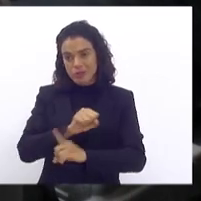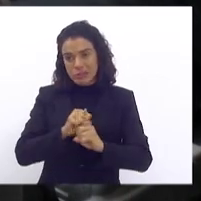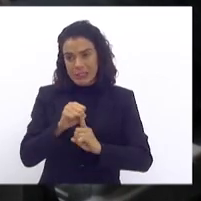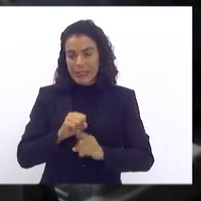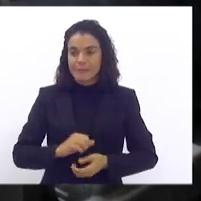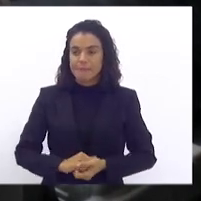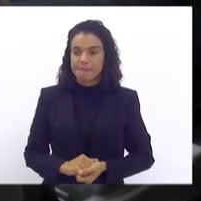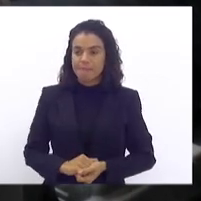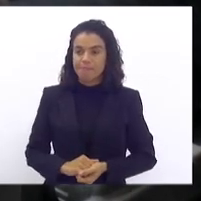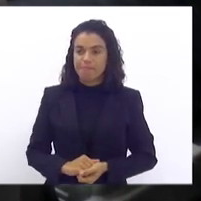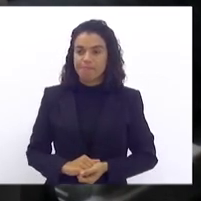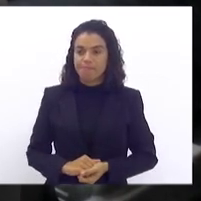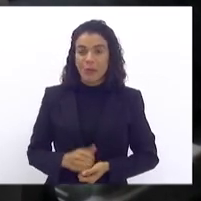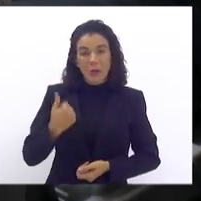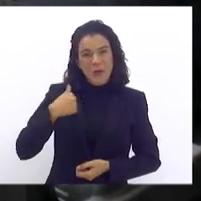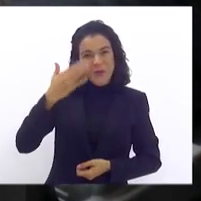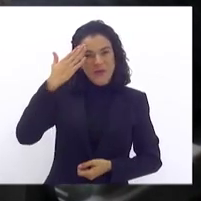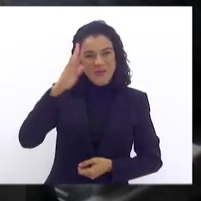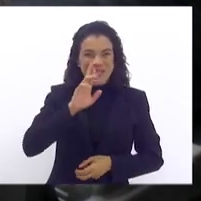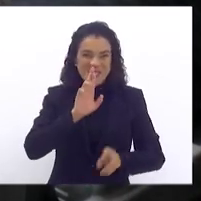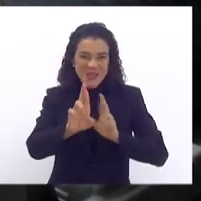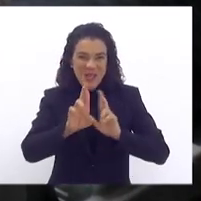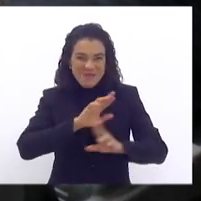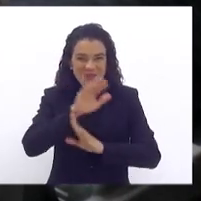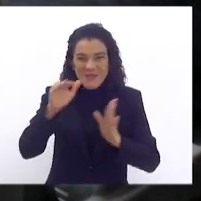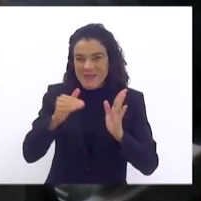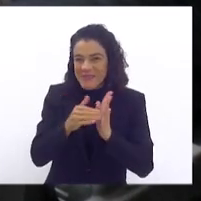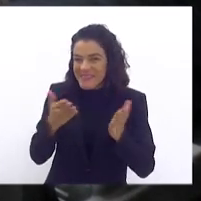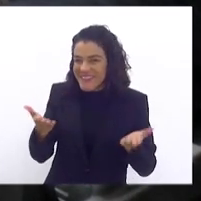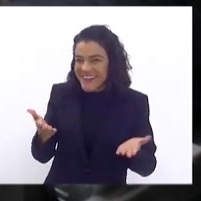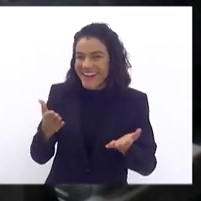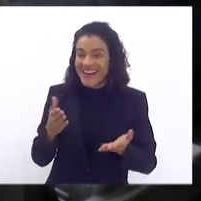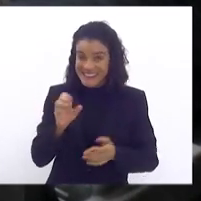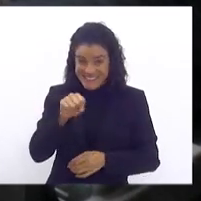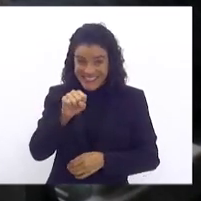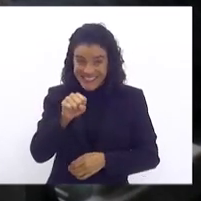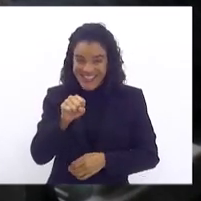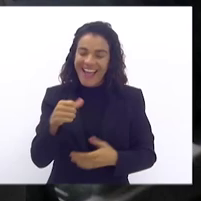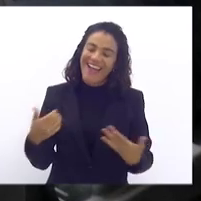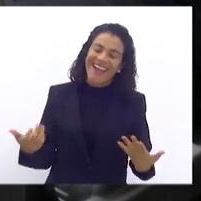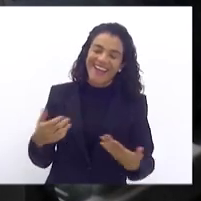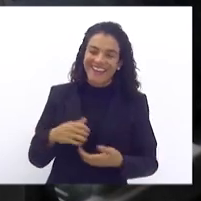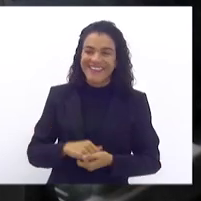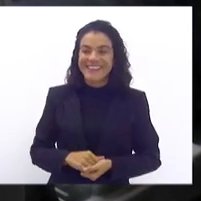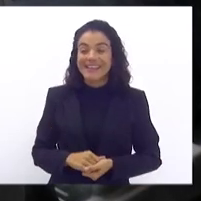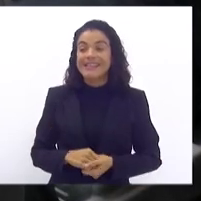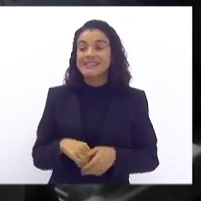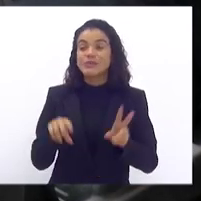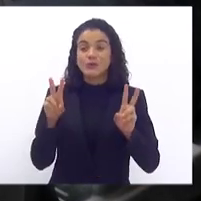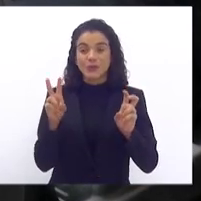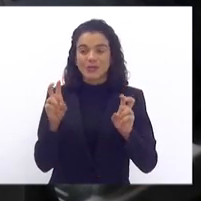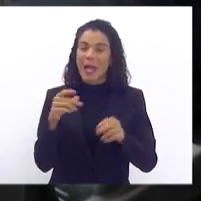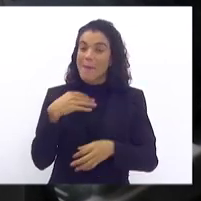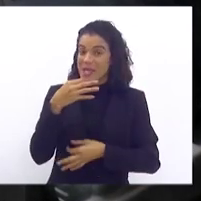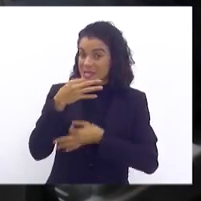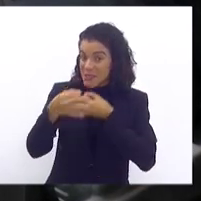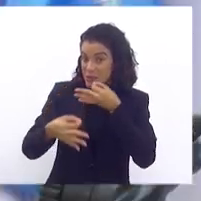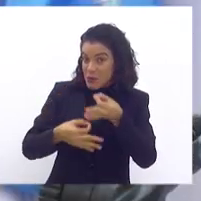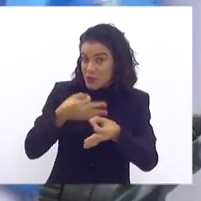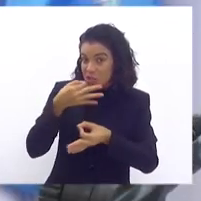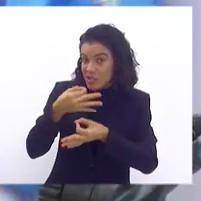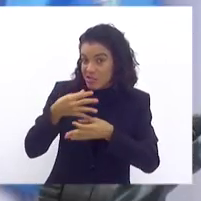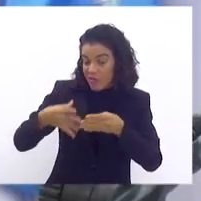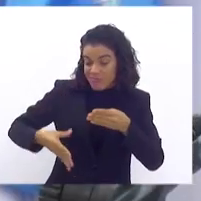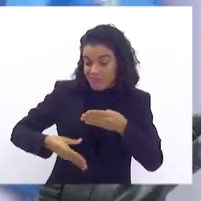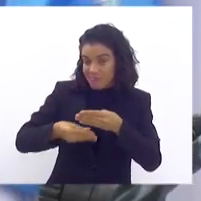sociedade. Não sei se eu lhe respondi, deputada, mas foi sentido. Em relação à minha sugestão